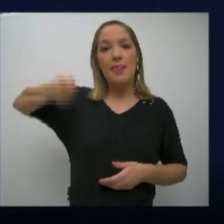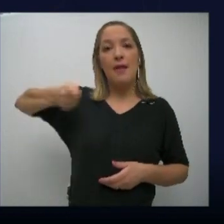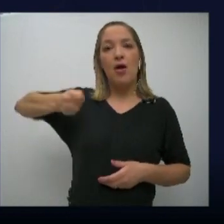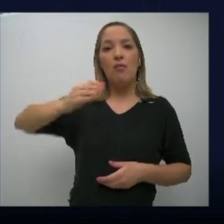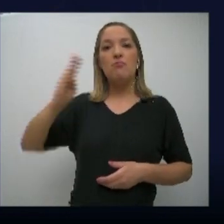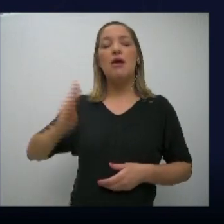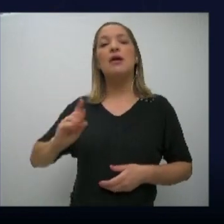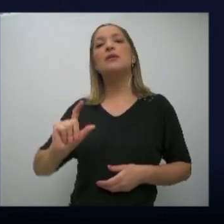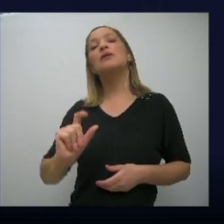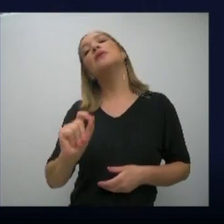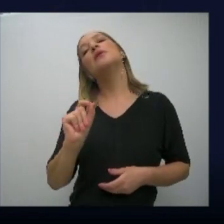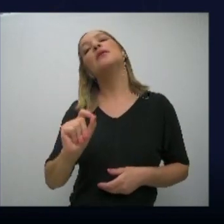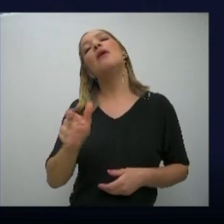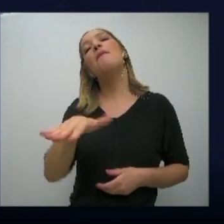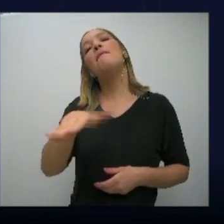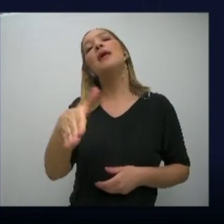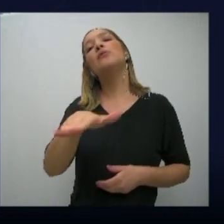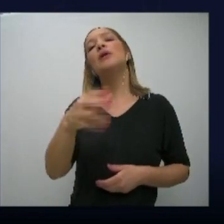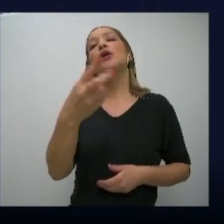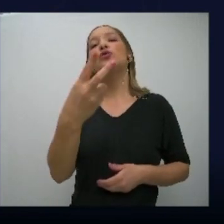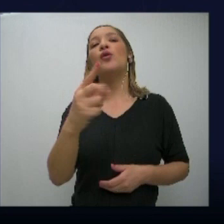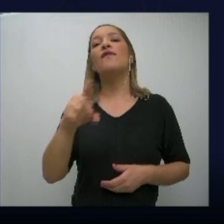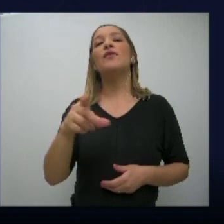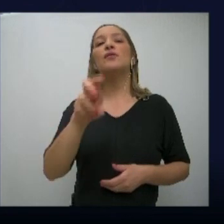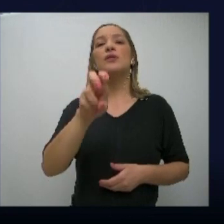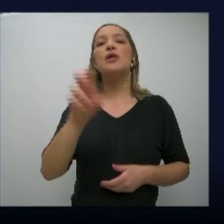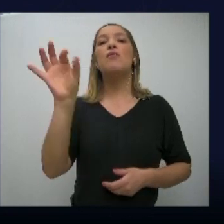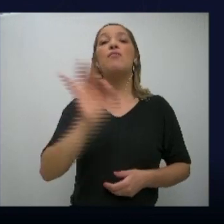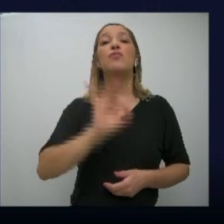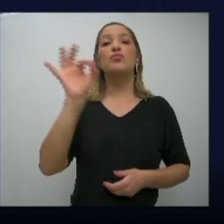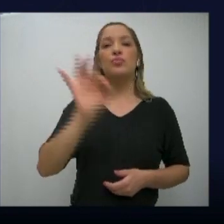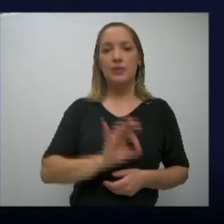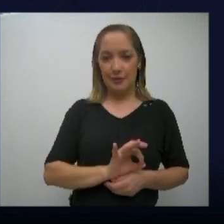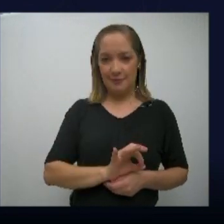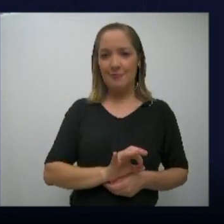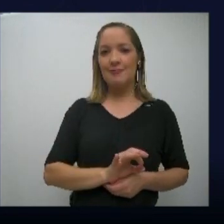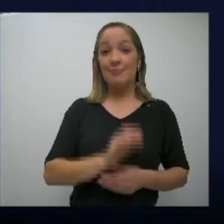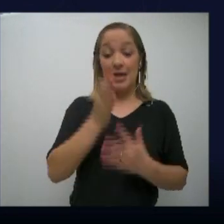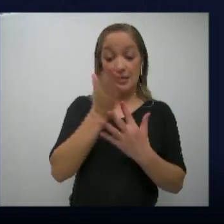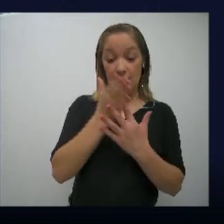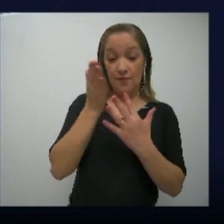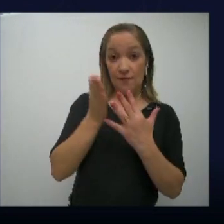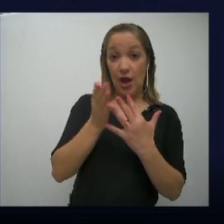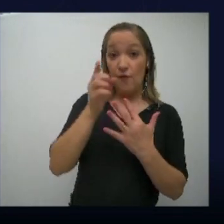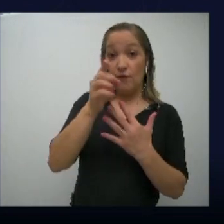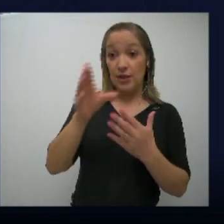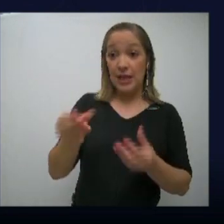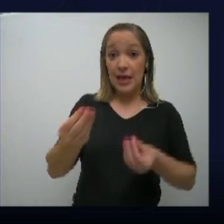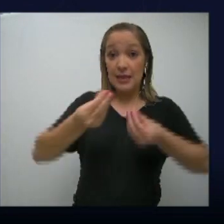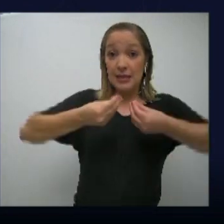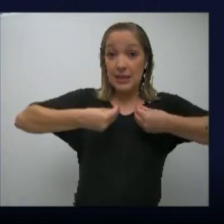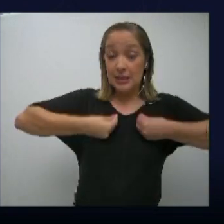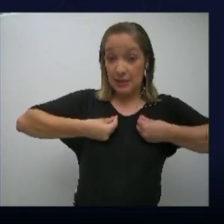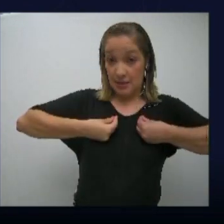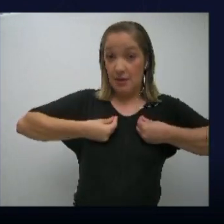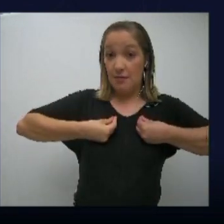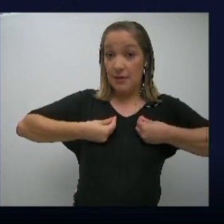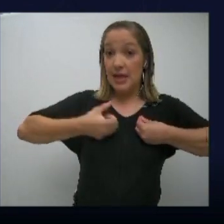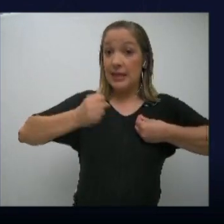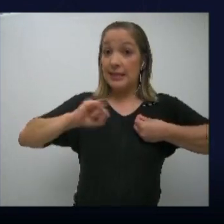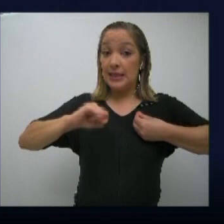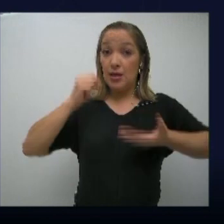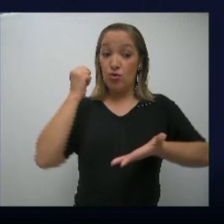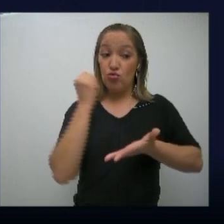é a tá em torno de e por cento seja o dividendo que você recebe ao